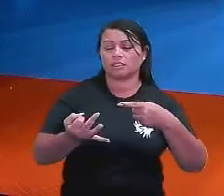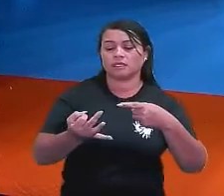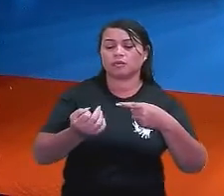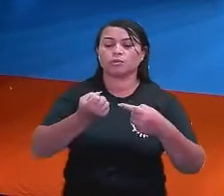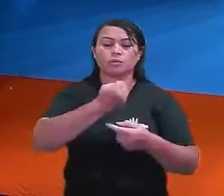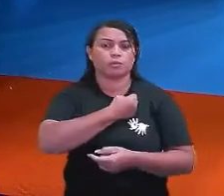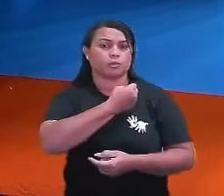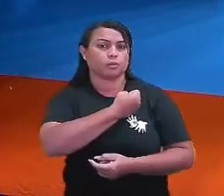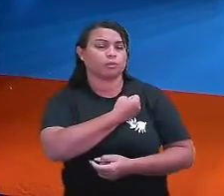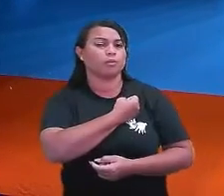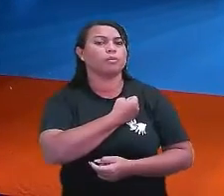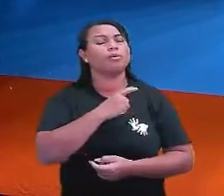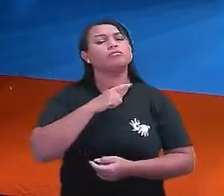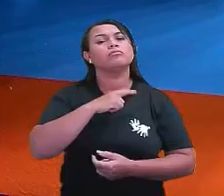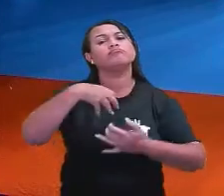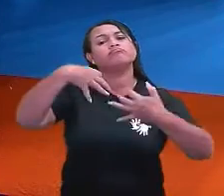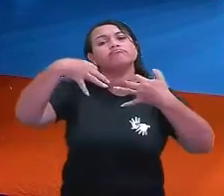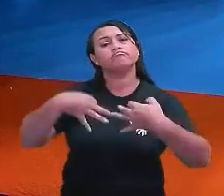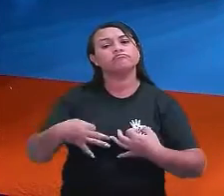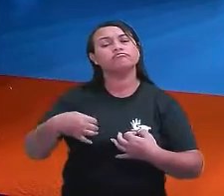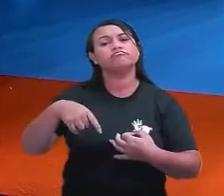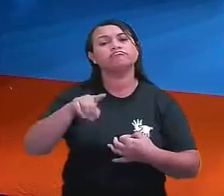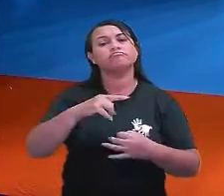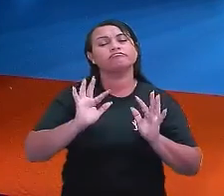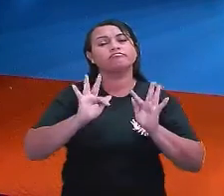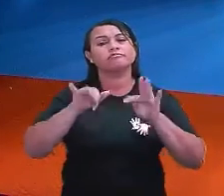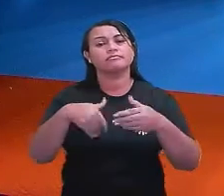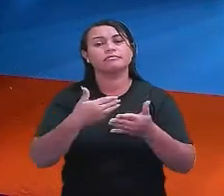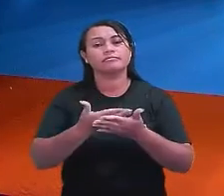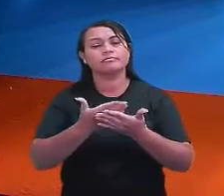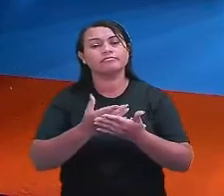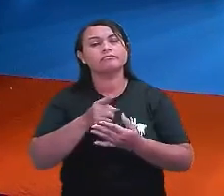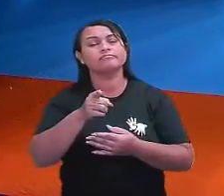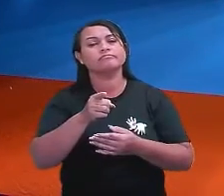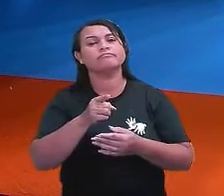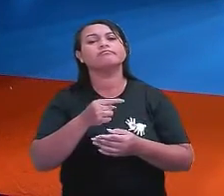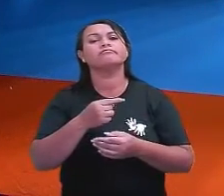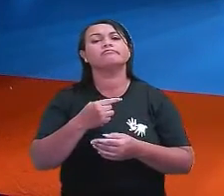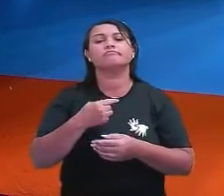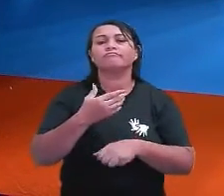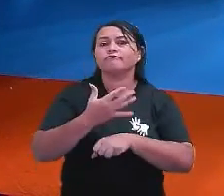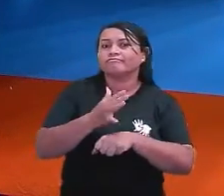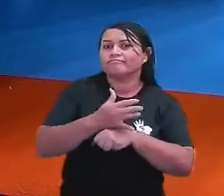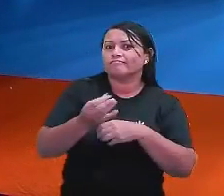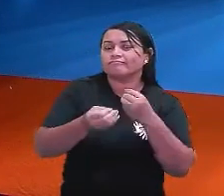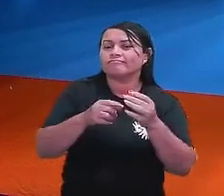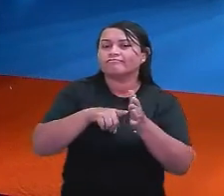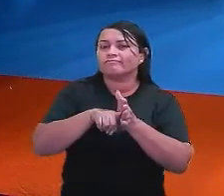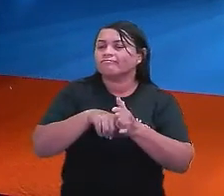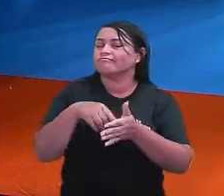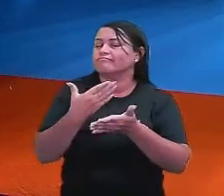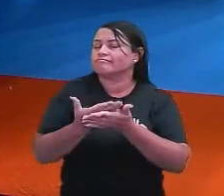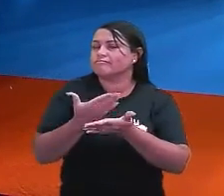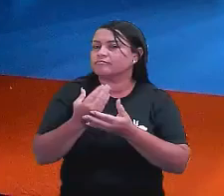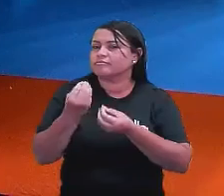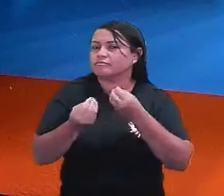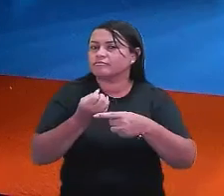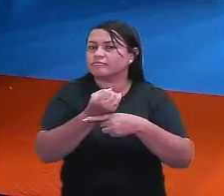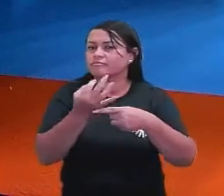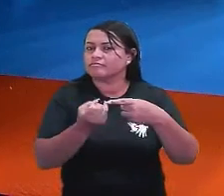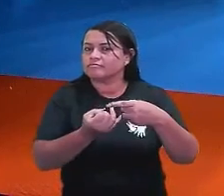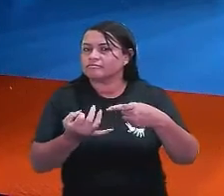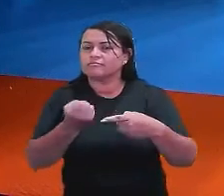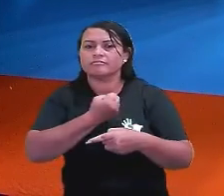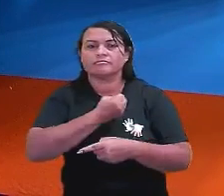de um número, que eu tenho certeza que quando terminar essa aula, você vai lá praticar como é que se faz a fração de um número, tá